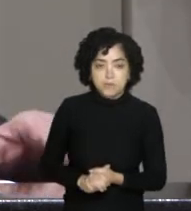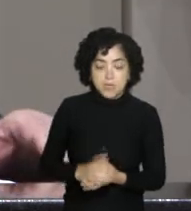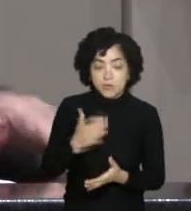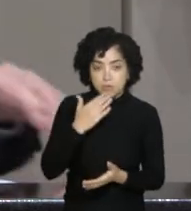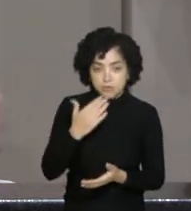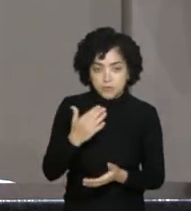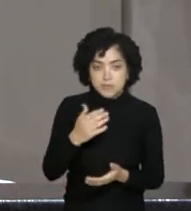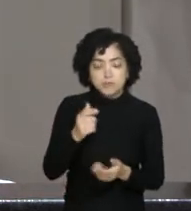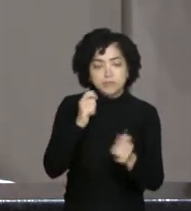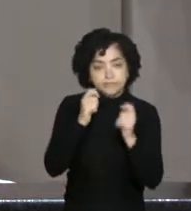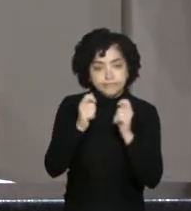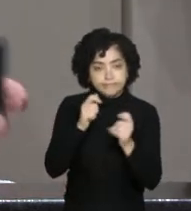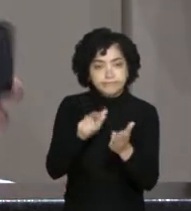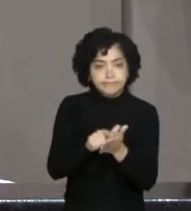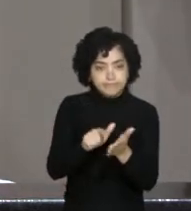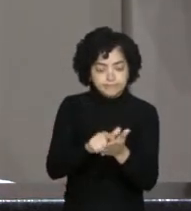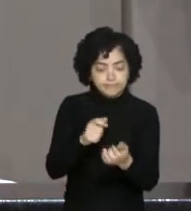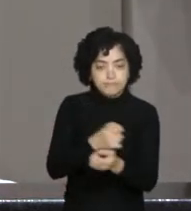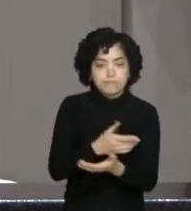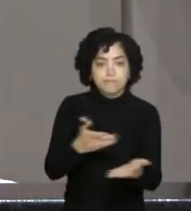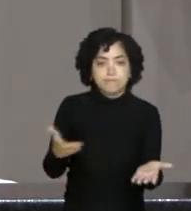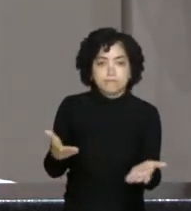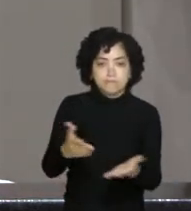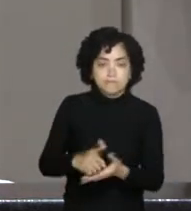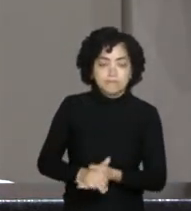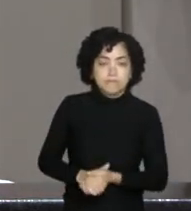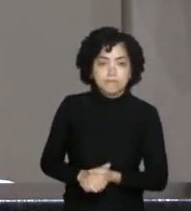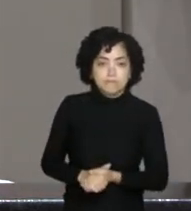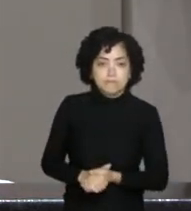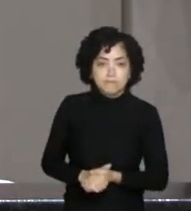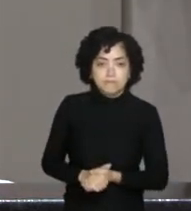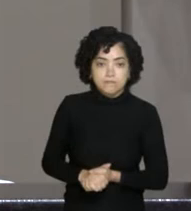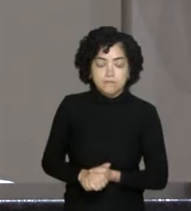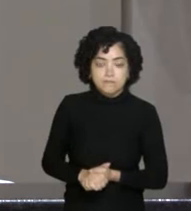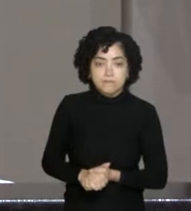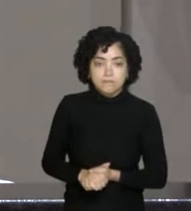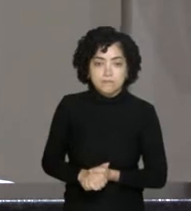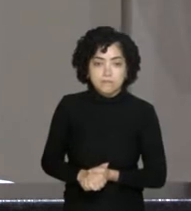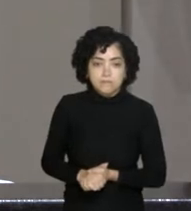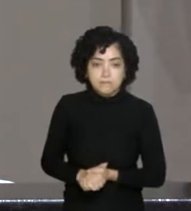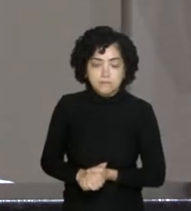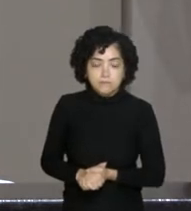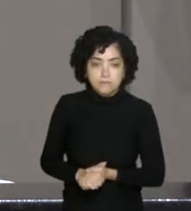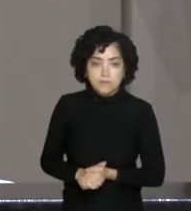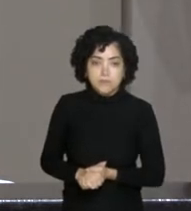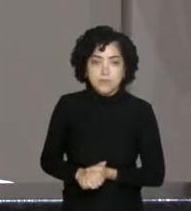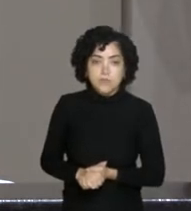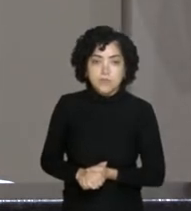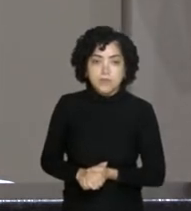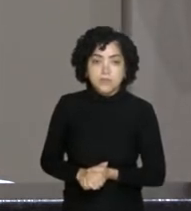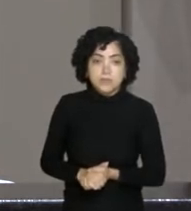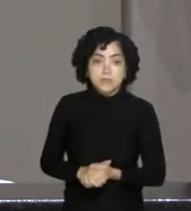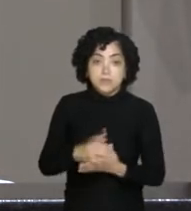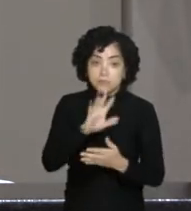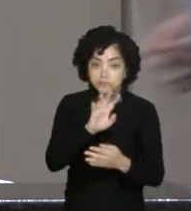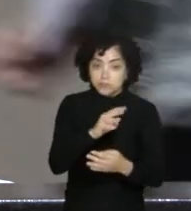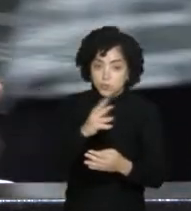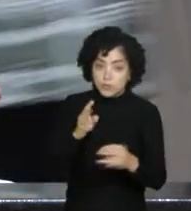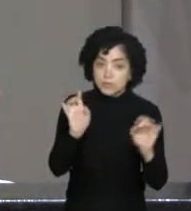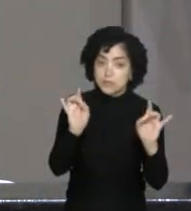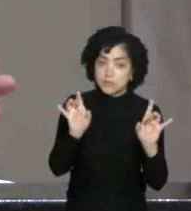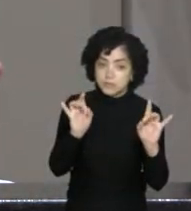à assessoria que proceda à distribuição do expediente. Então, dentro do calendário especial,